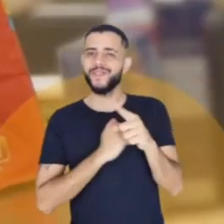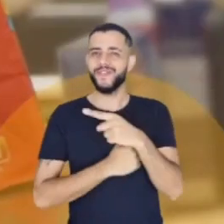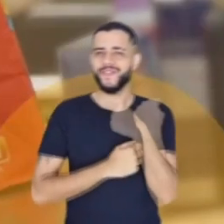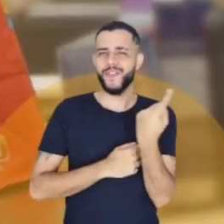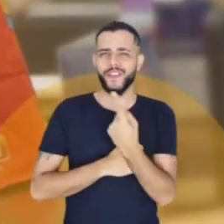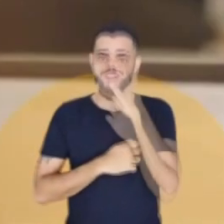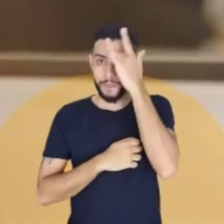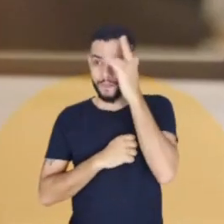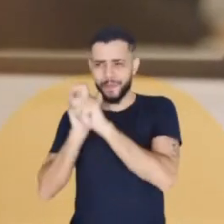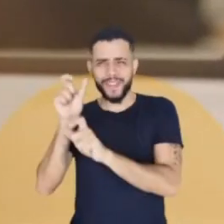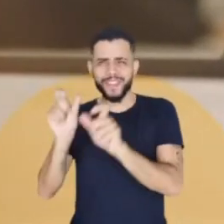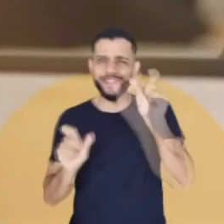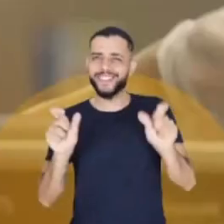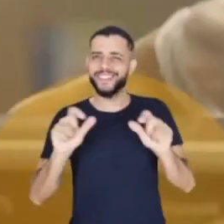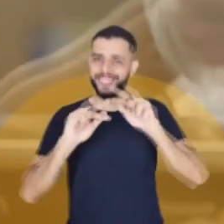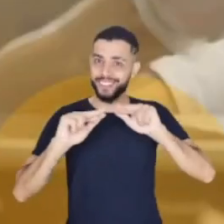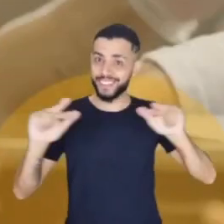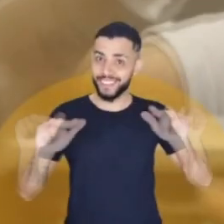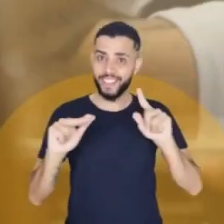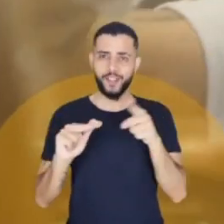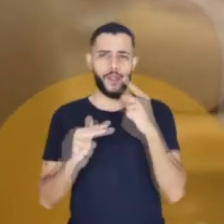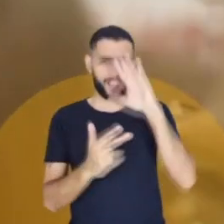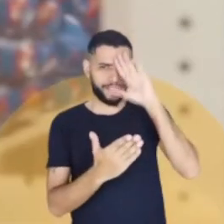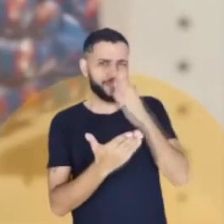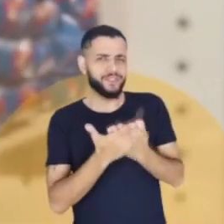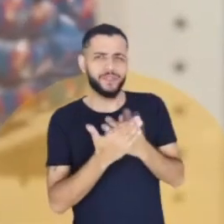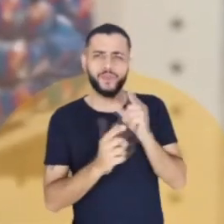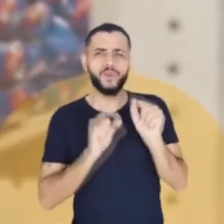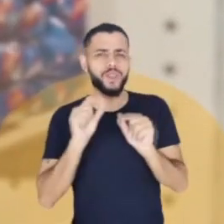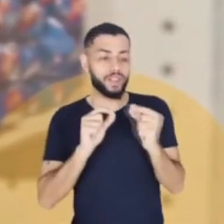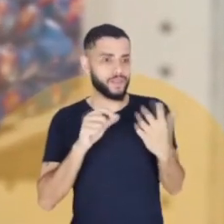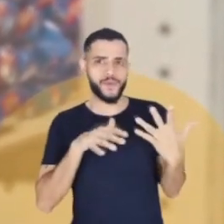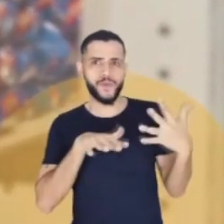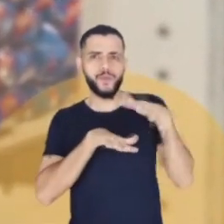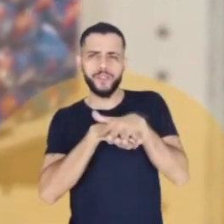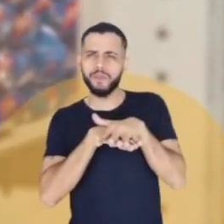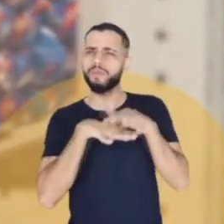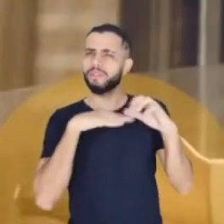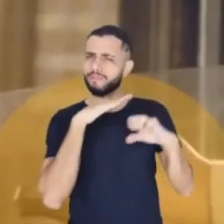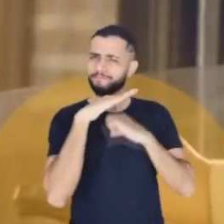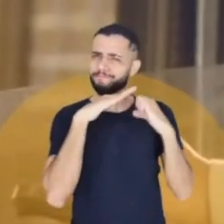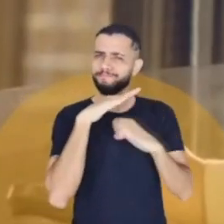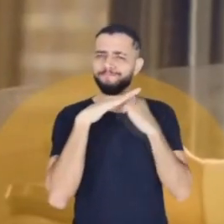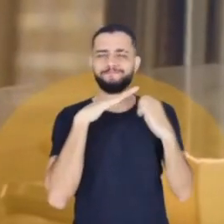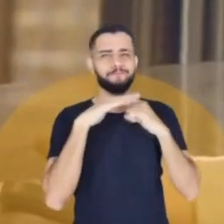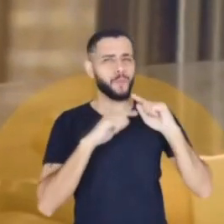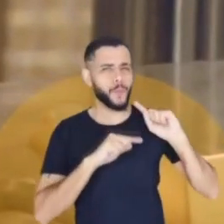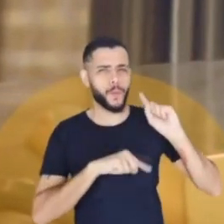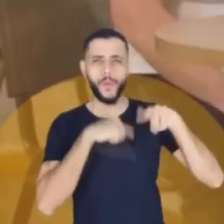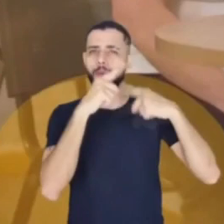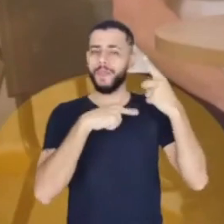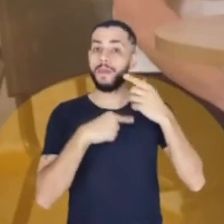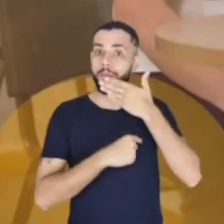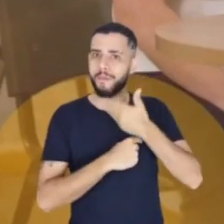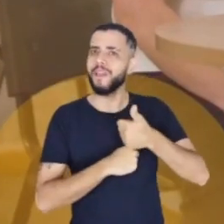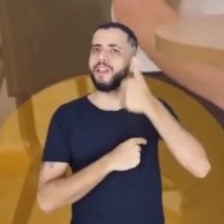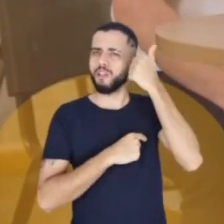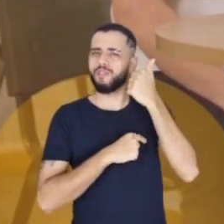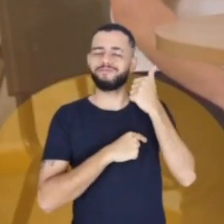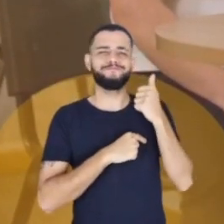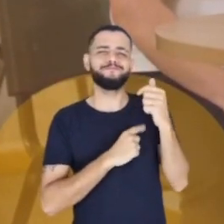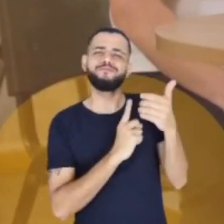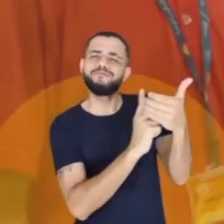jeito na nossa gente acreditamos que através da inclusão construímos uma empresa mais Próspera